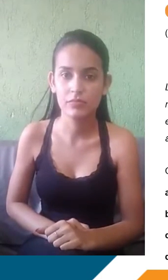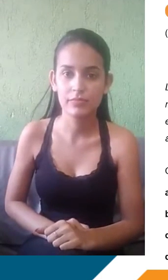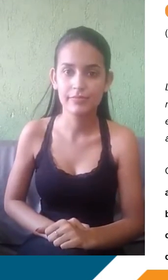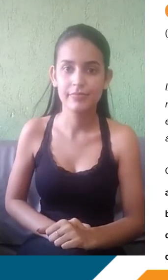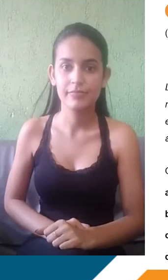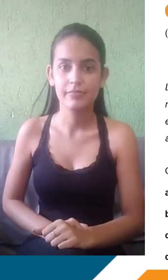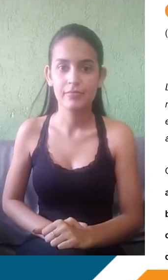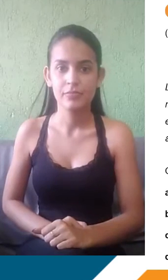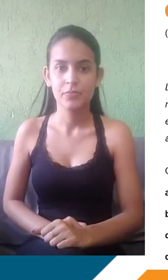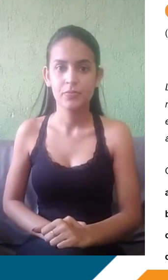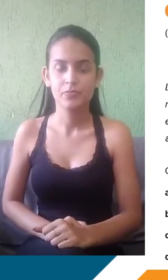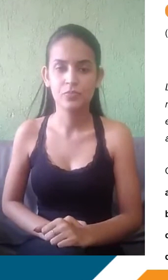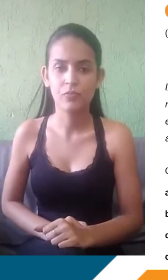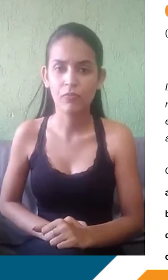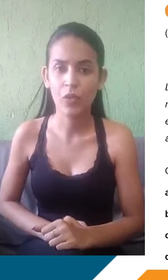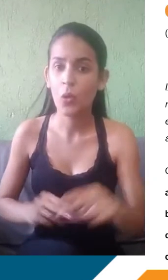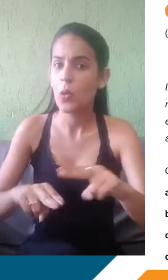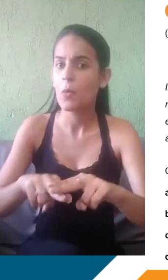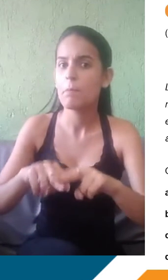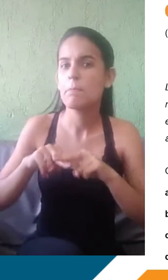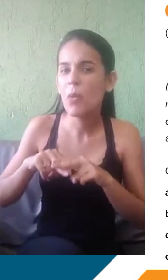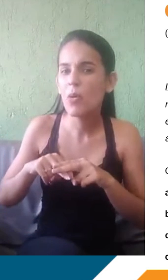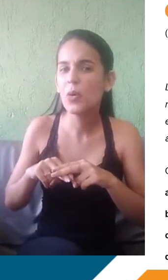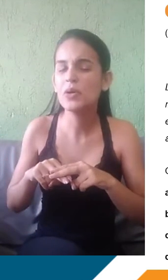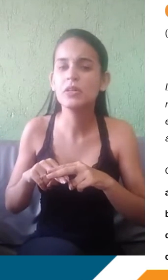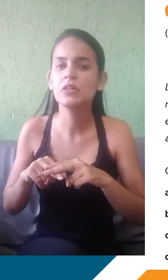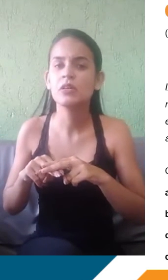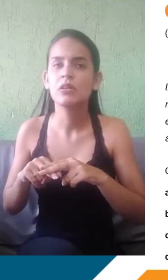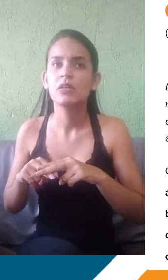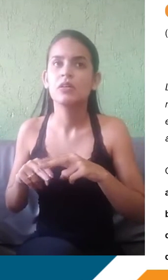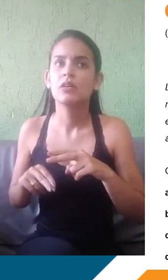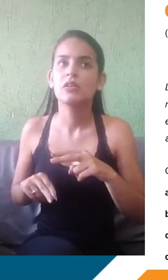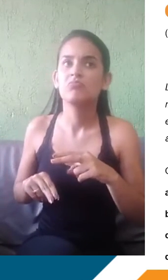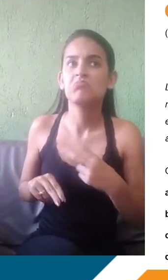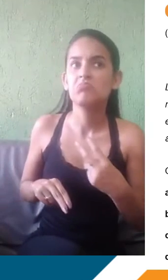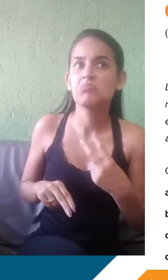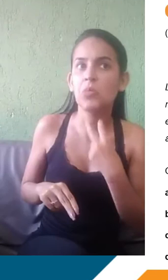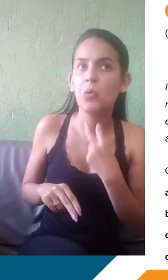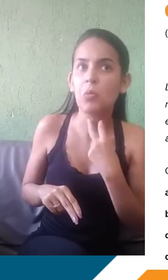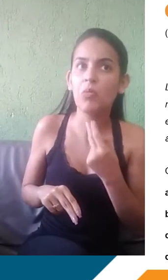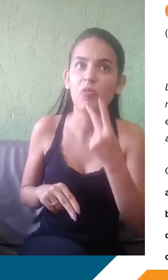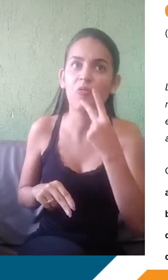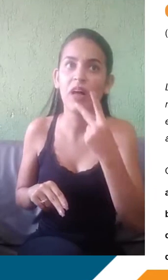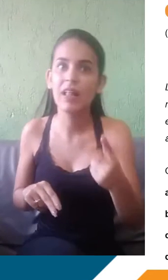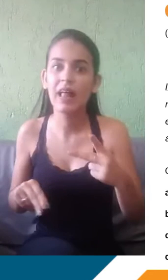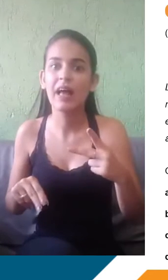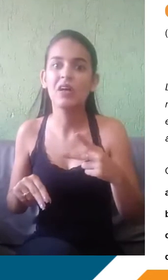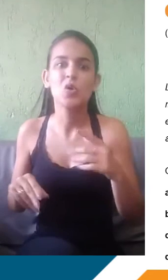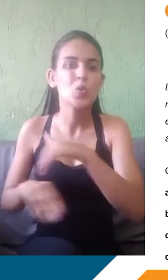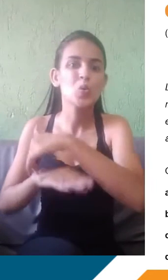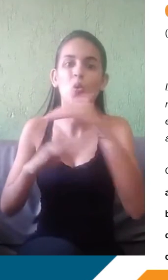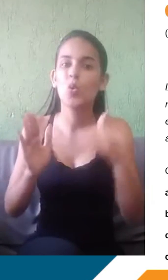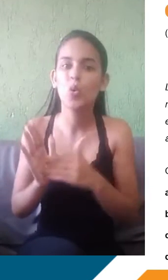que todas as casas têm saneamento básico só porque a média mostrou que a maioria possui. Por isso, a alternativa